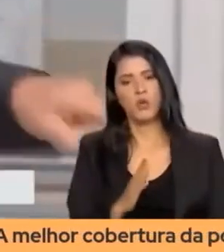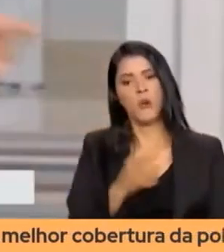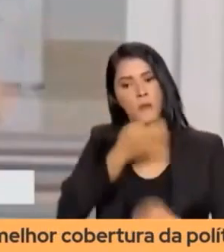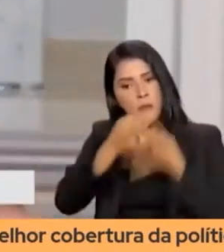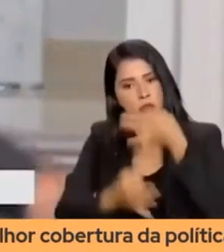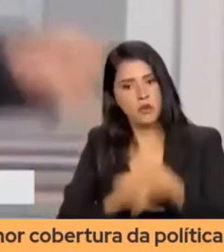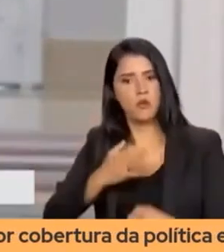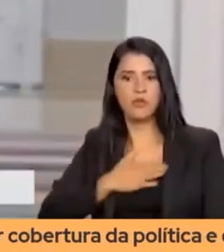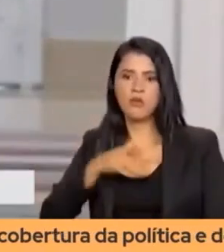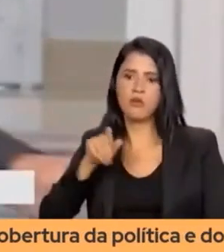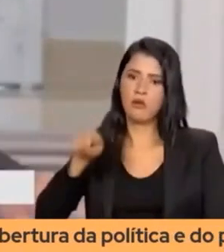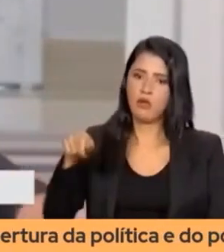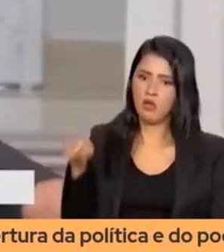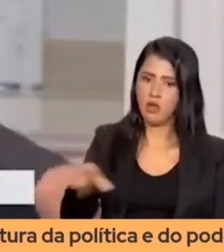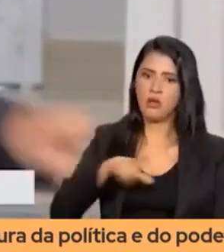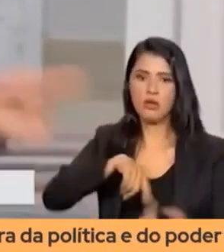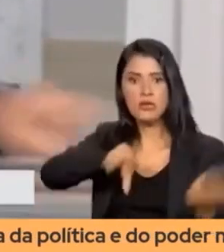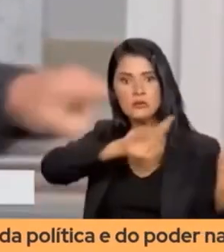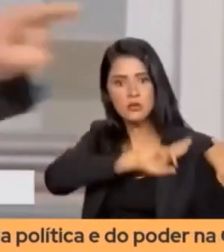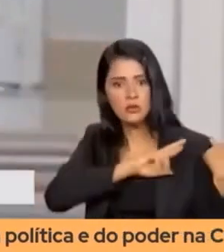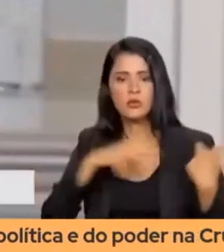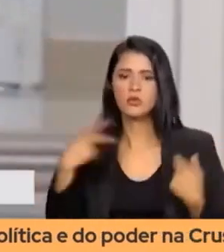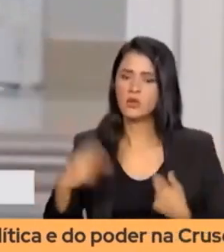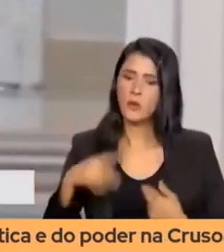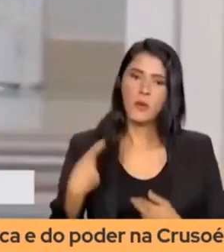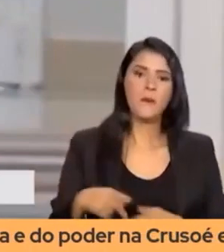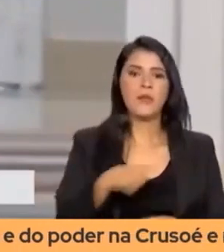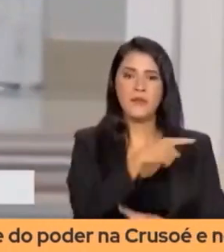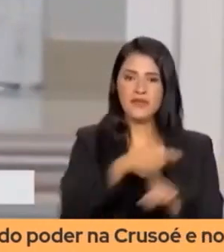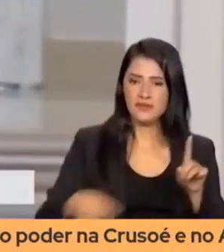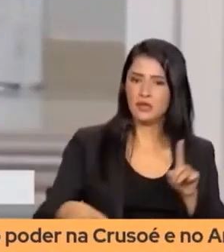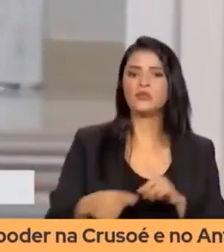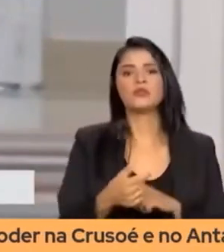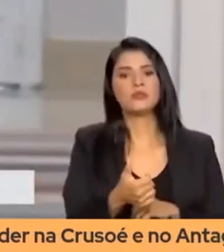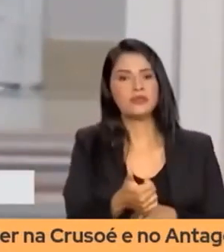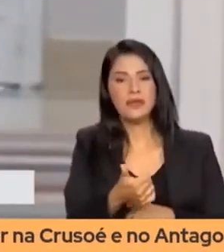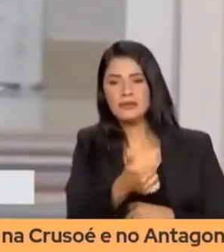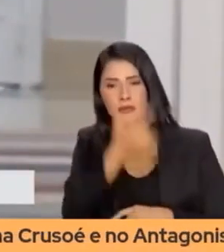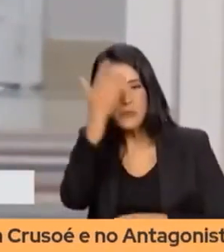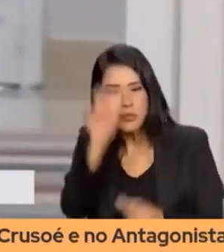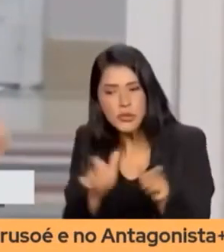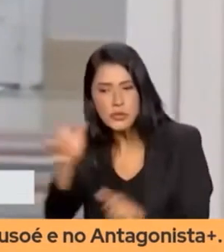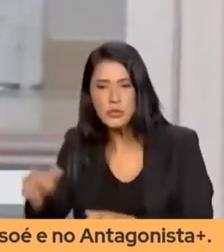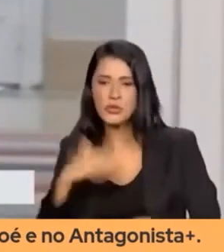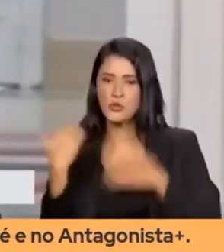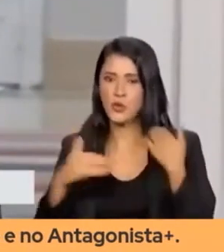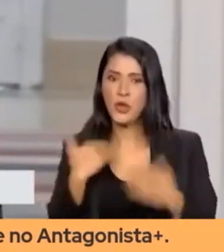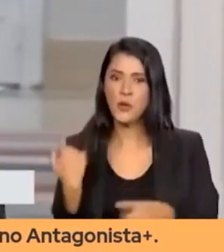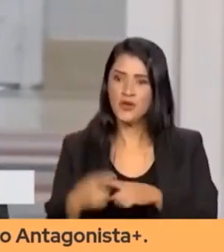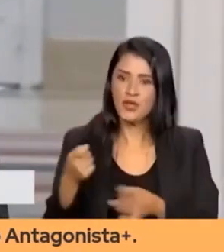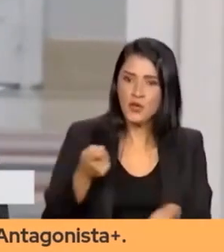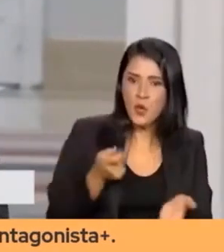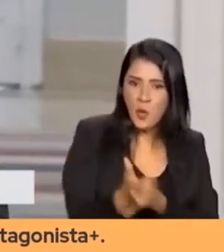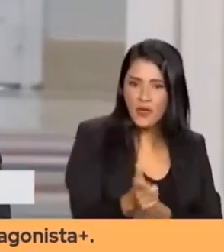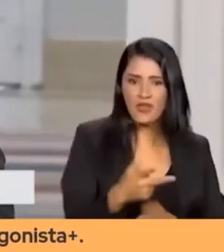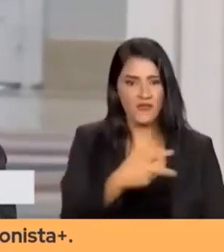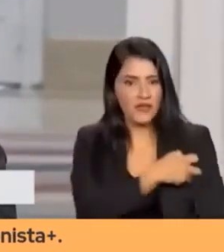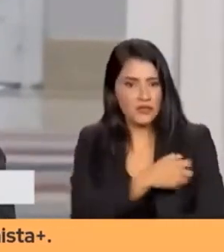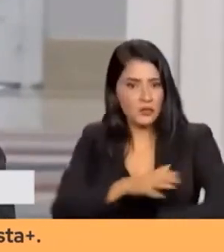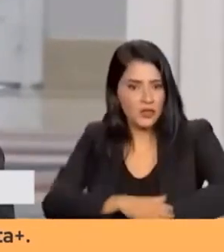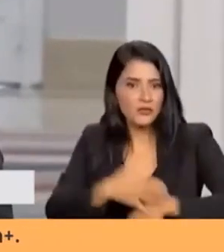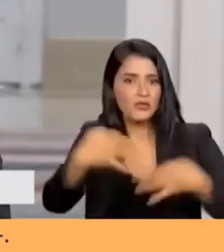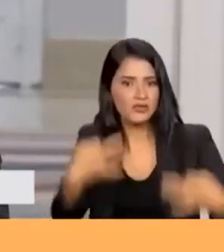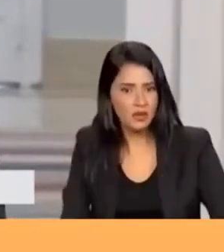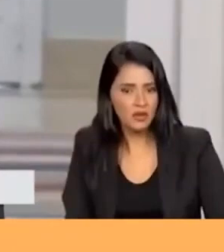responsável pelo menos por metade das 700 mil pessoas que morreram. Porque se ele tivesse comprado a vacina no tempo hábil e se